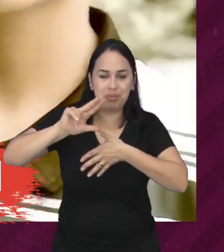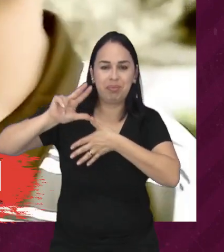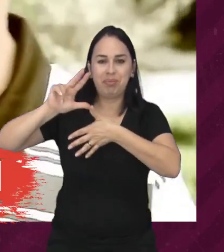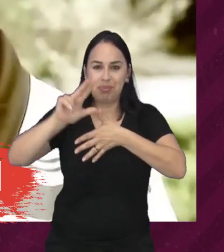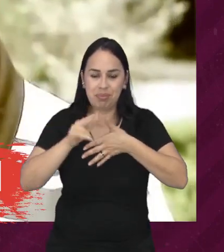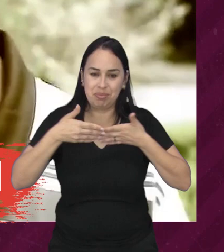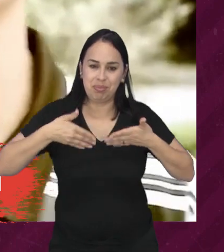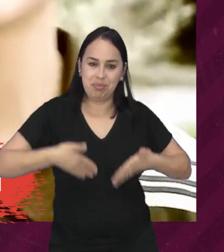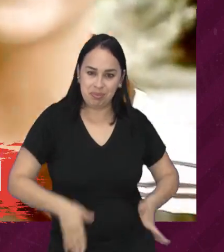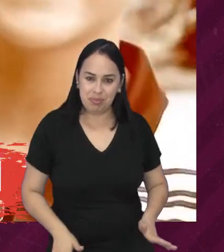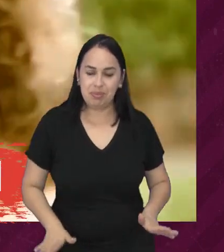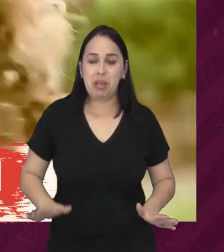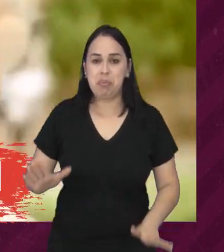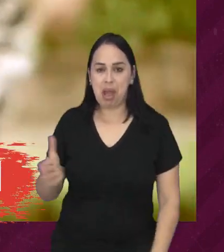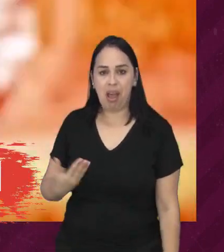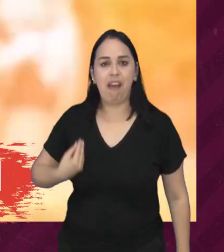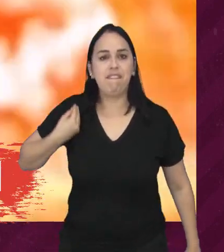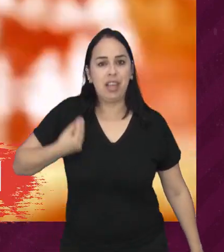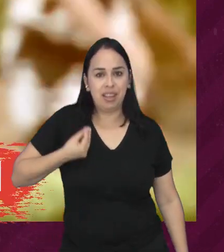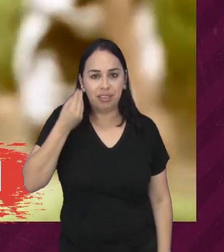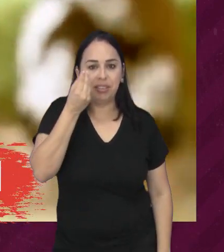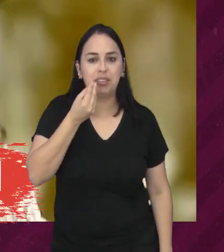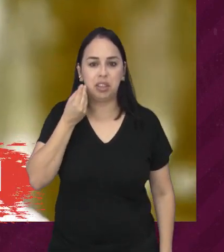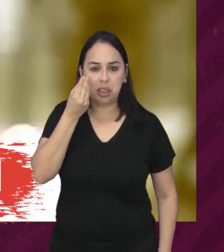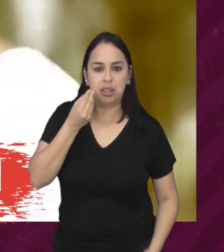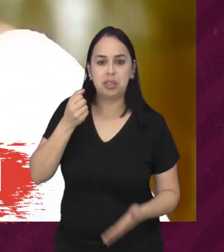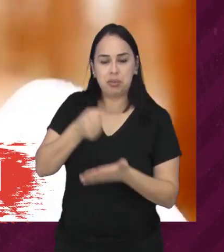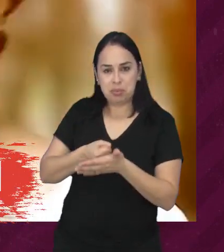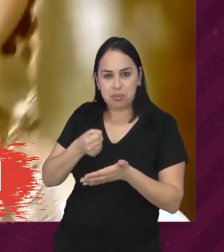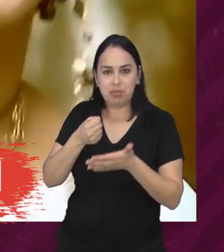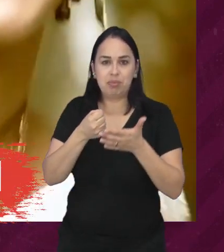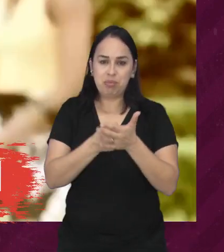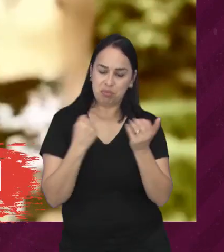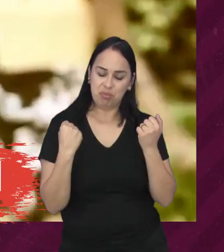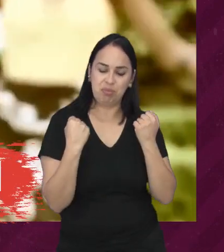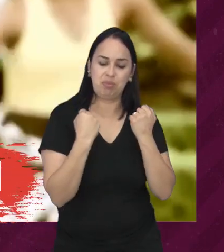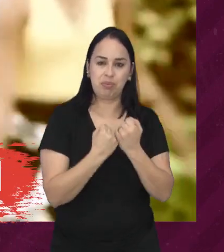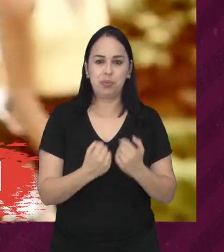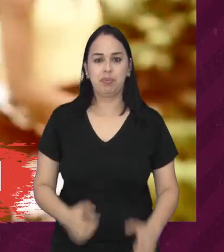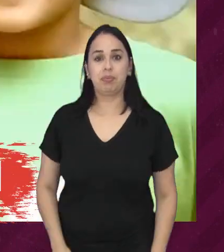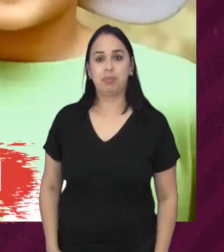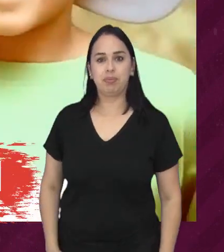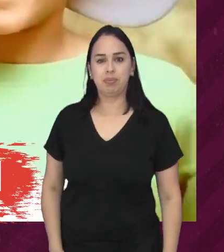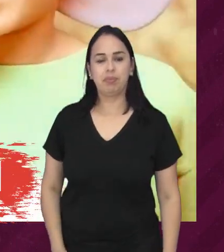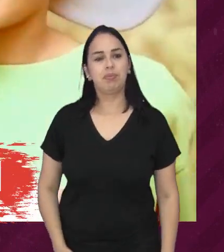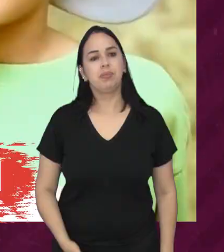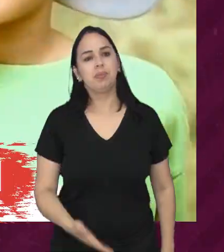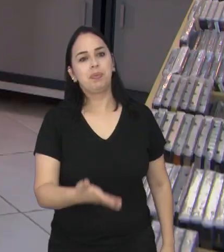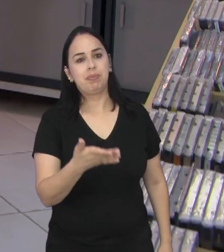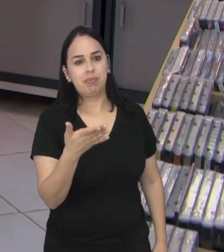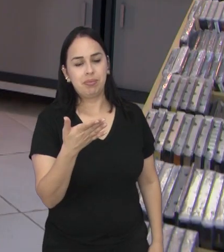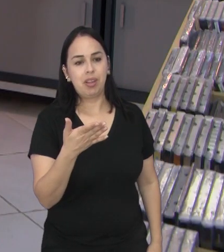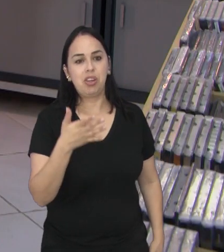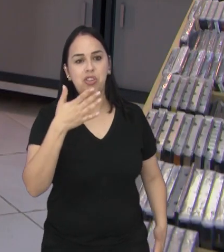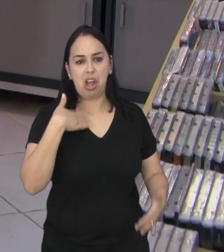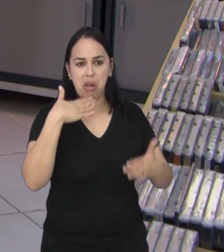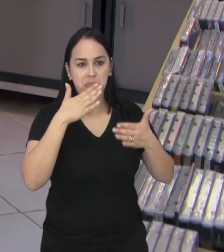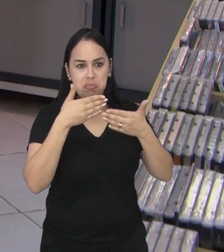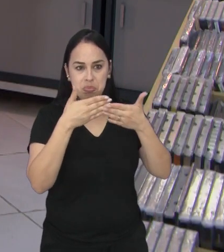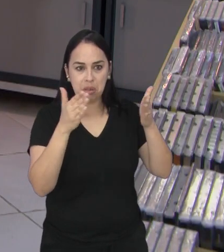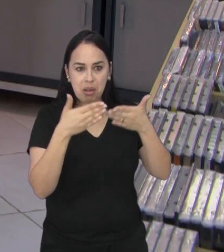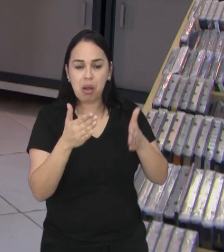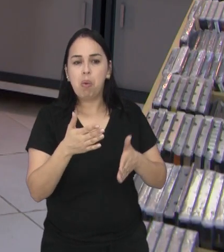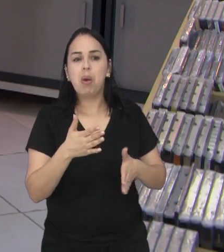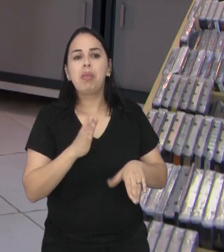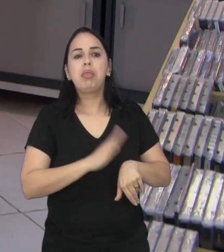estrala, não me abala, não me engano. Foi assim que a vida me fez. Sou mulher, ser guerreira é a bola da vez. E quem é? E o que você